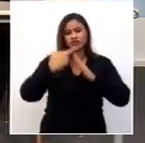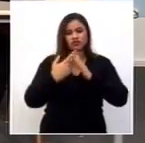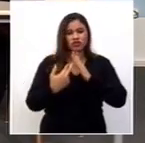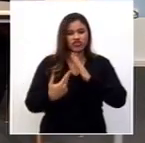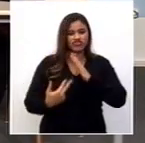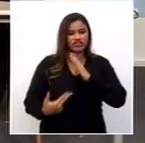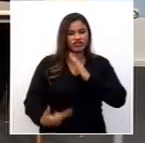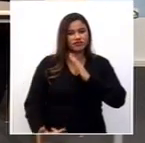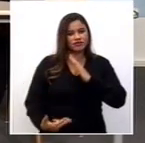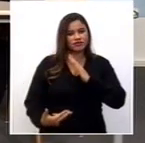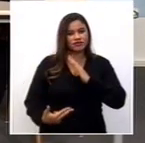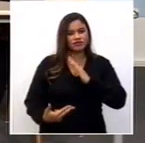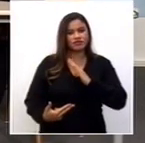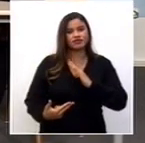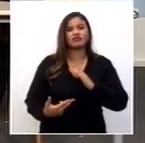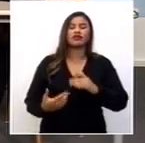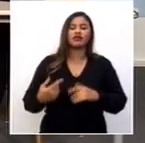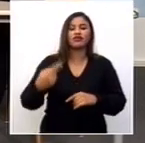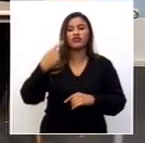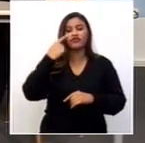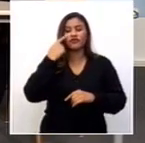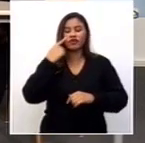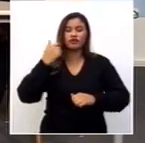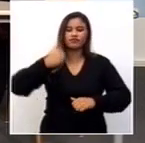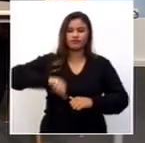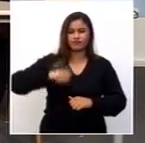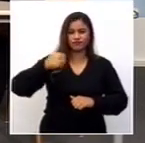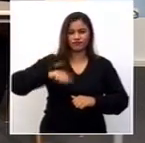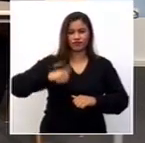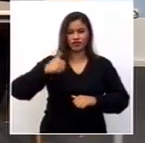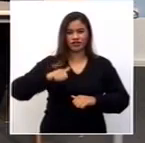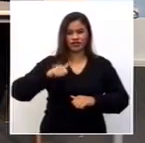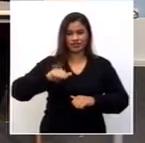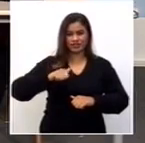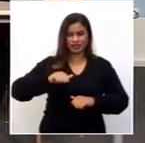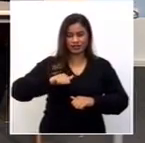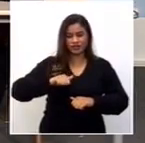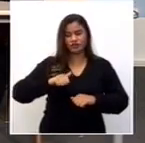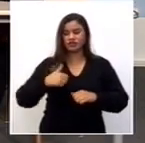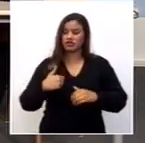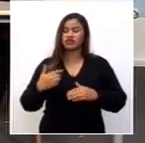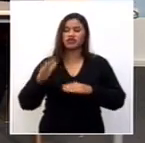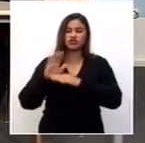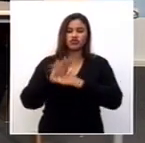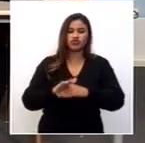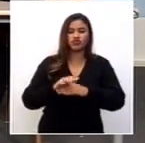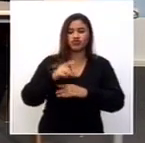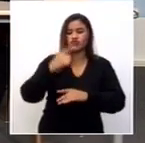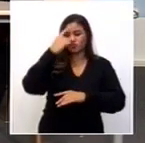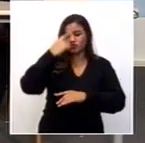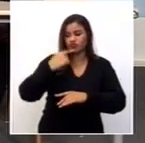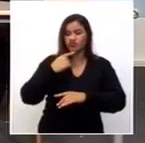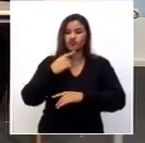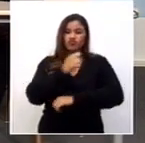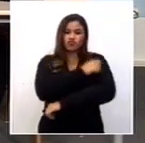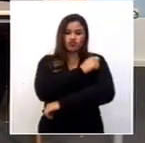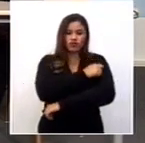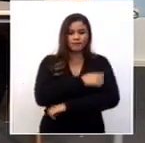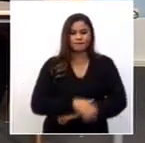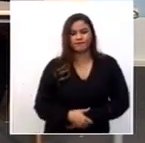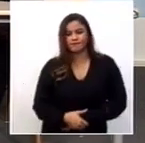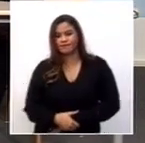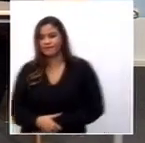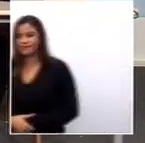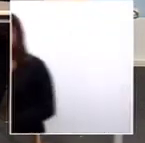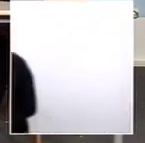né, promover de fato avaliações que contemplem os diversos perfis. Com certeza.